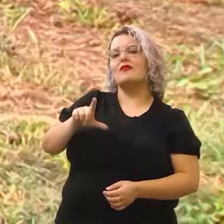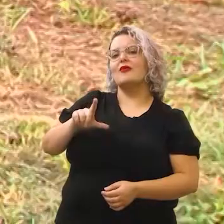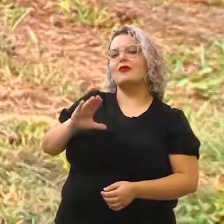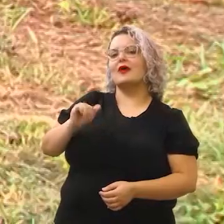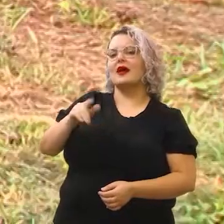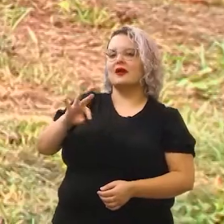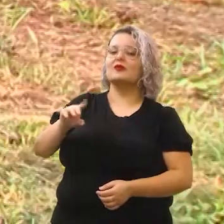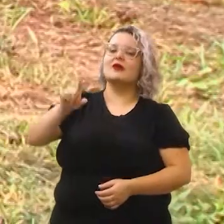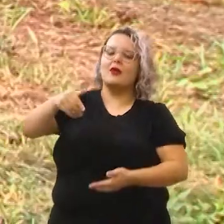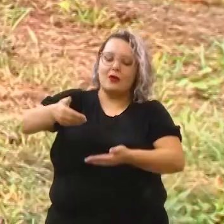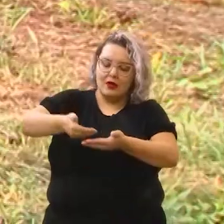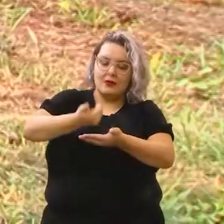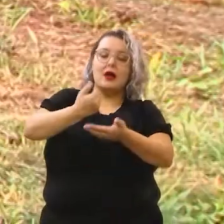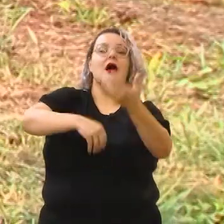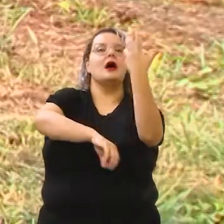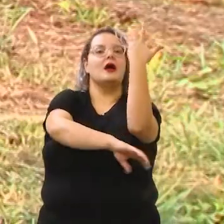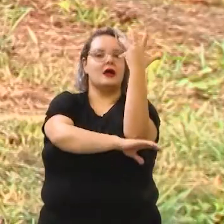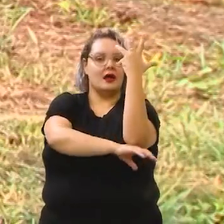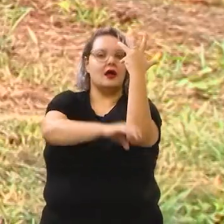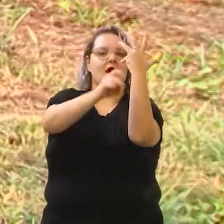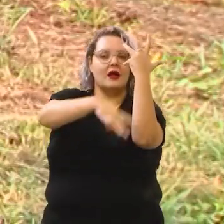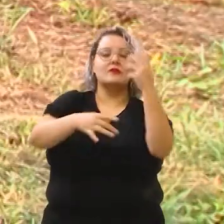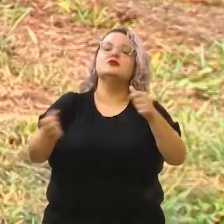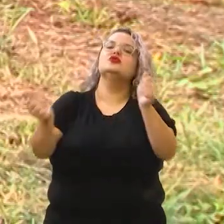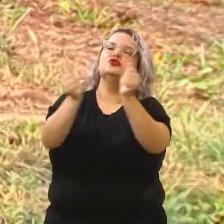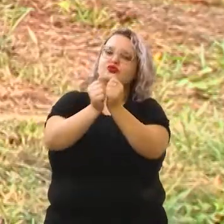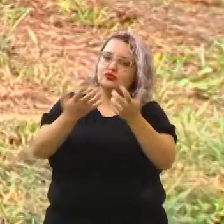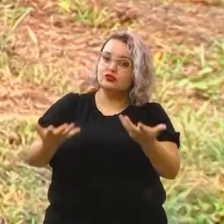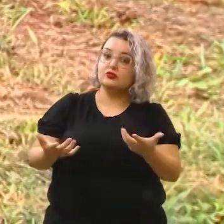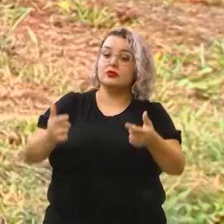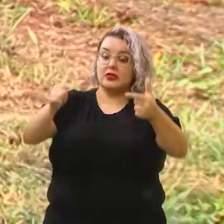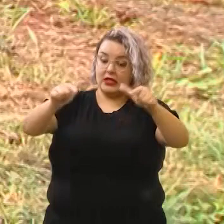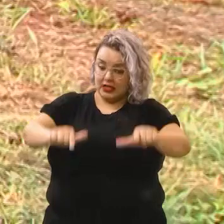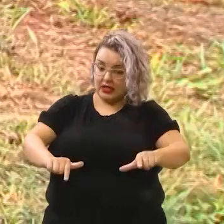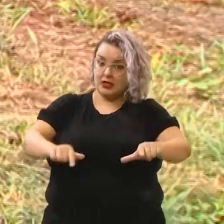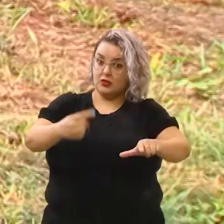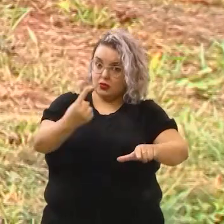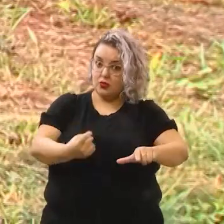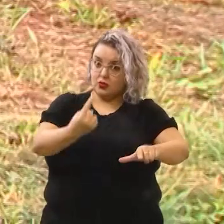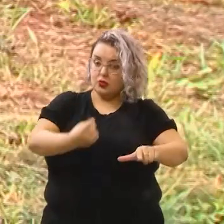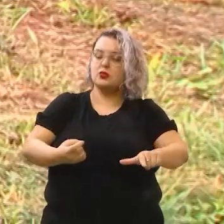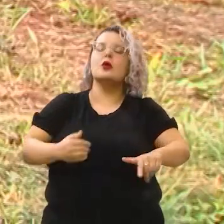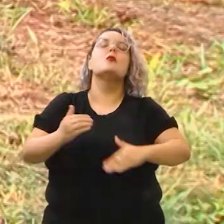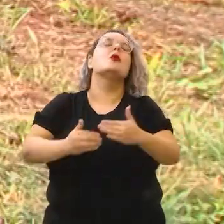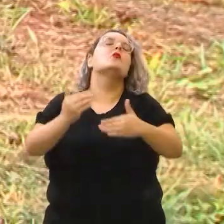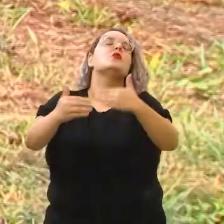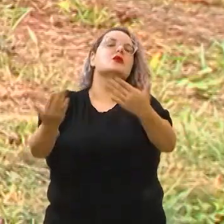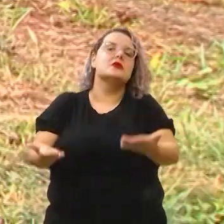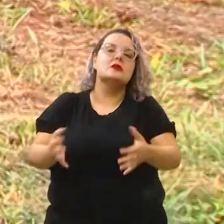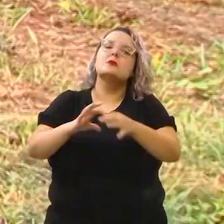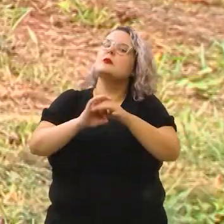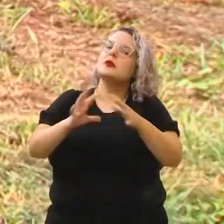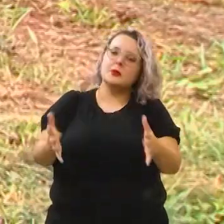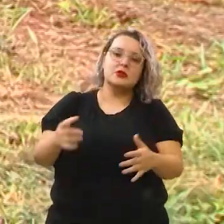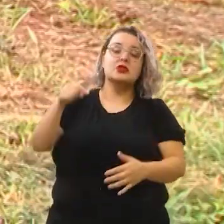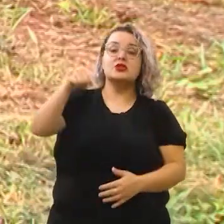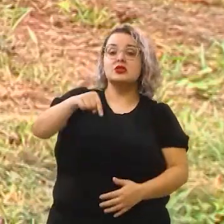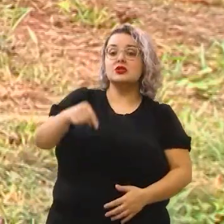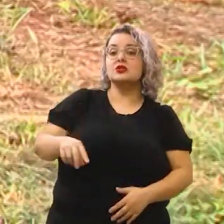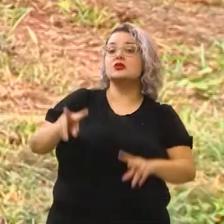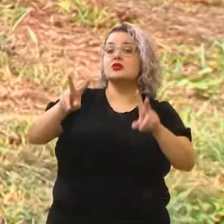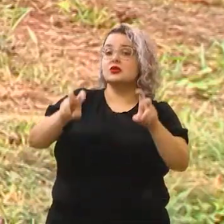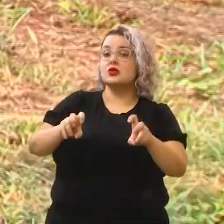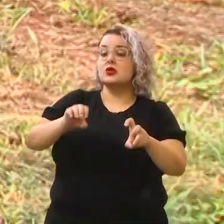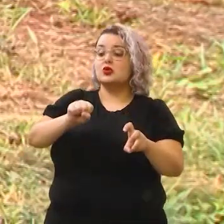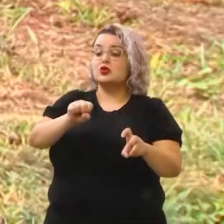já introduziam a árvore junto, né? Porque dessa forma eles garantiam ali naquele lugar uma produção que permitisse